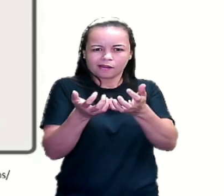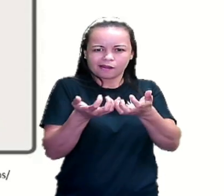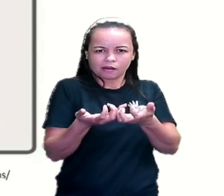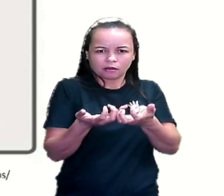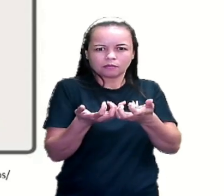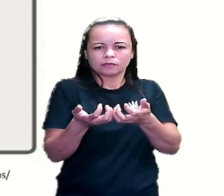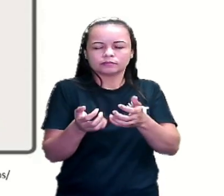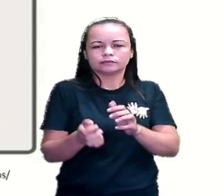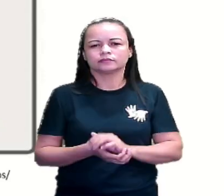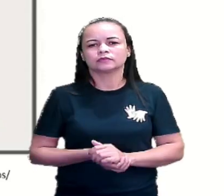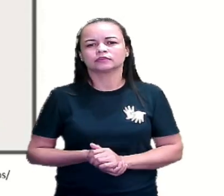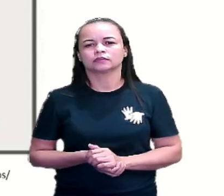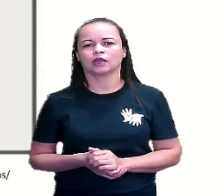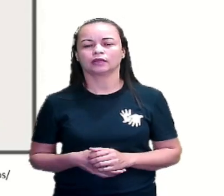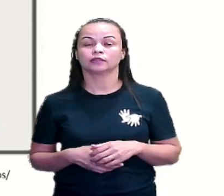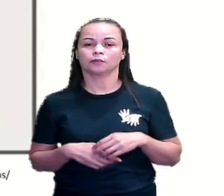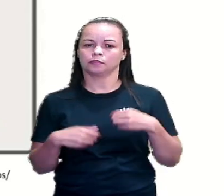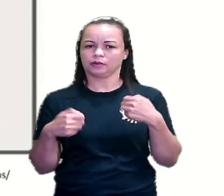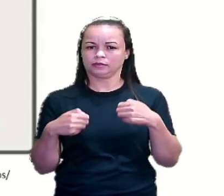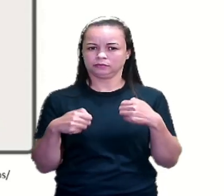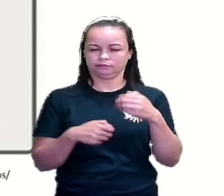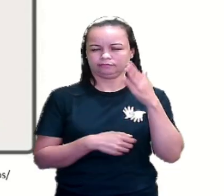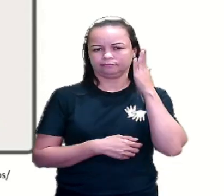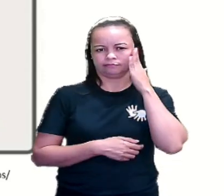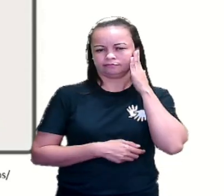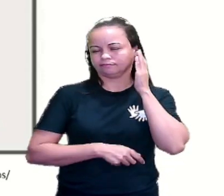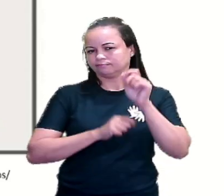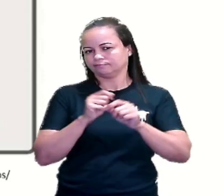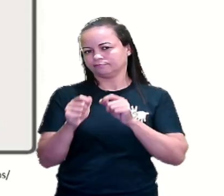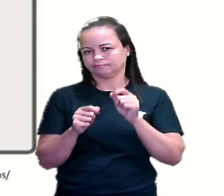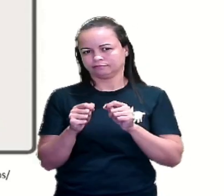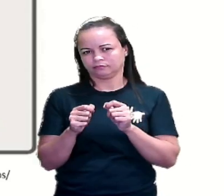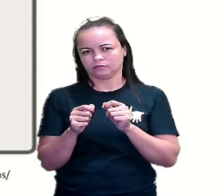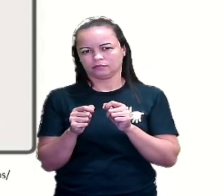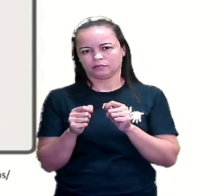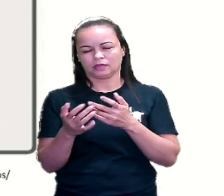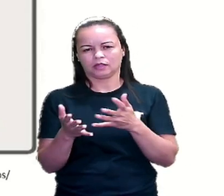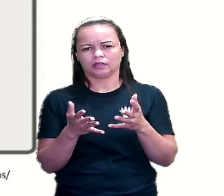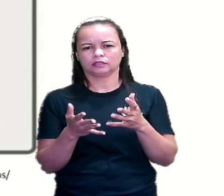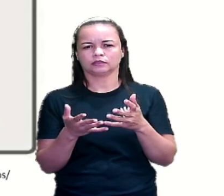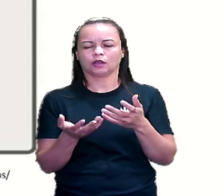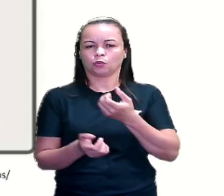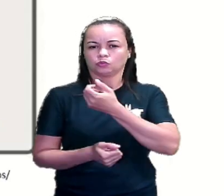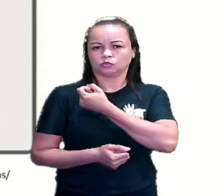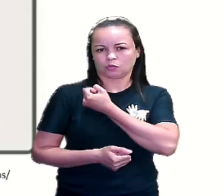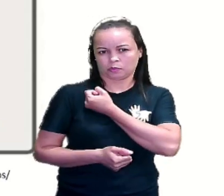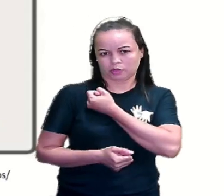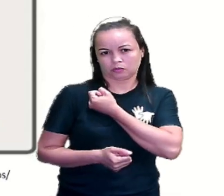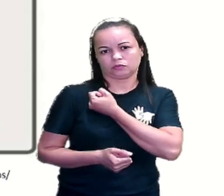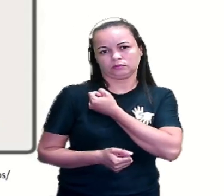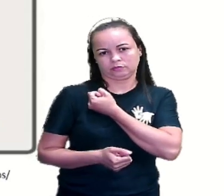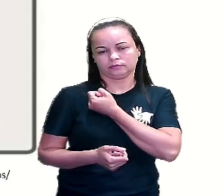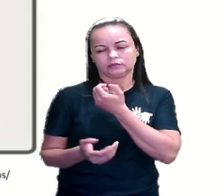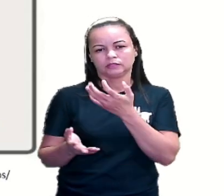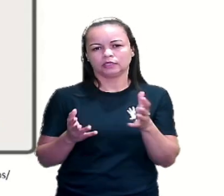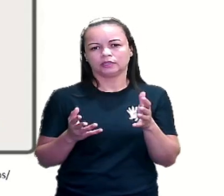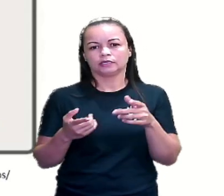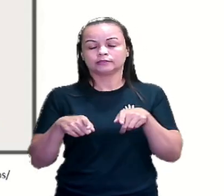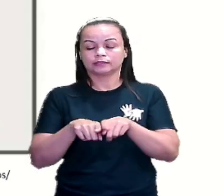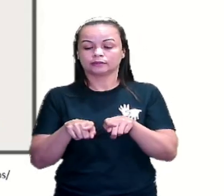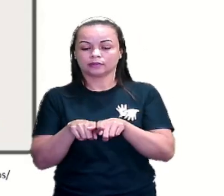certo? E aí a gente precisa entender que existe uma diferença entre numeral